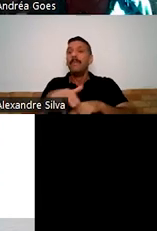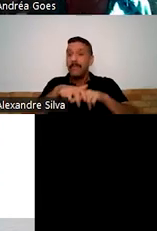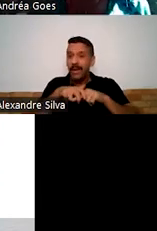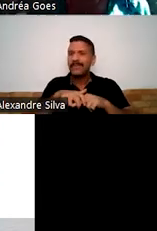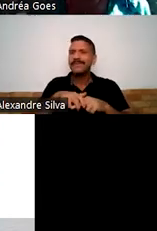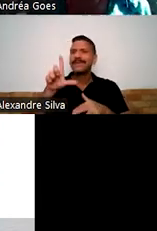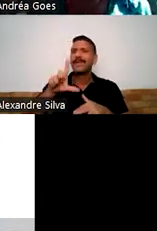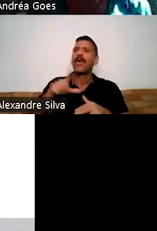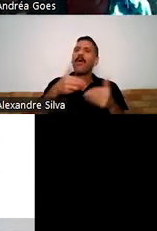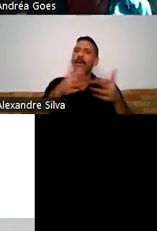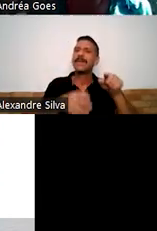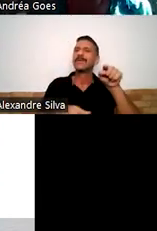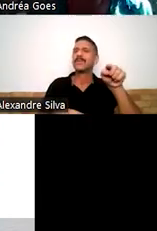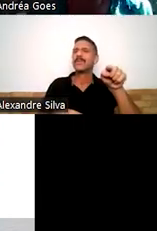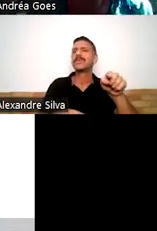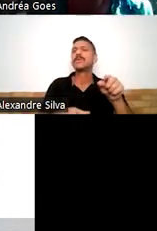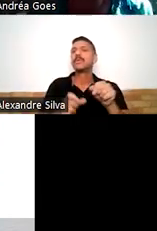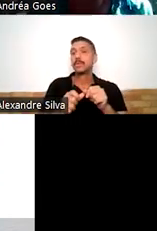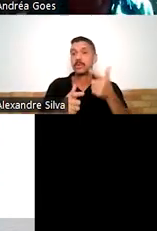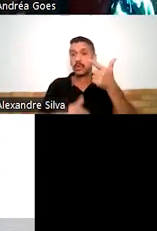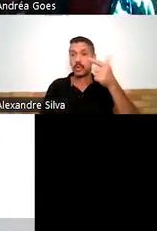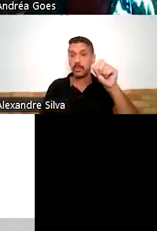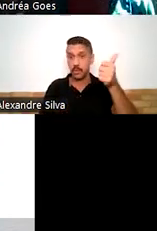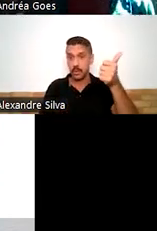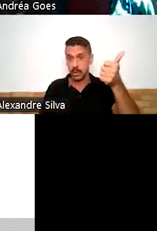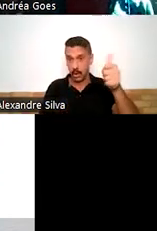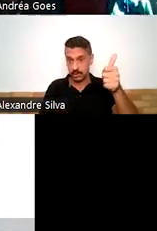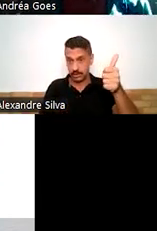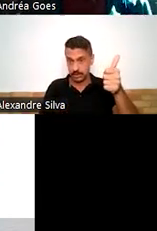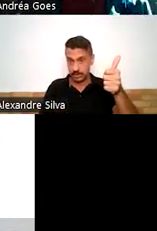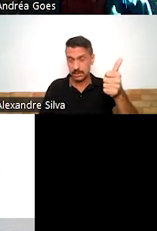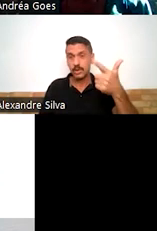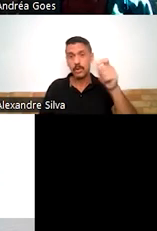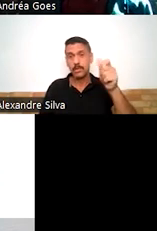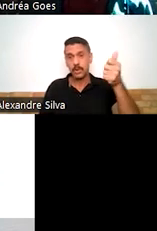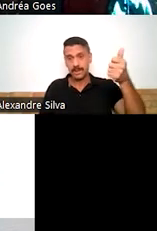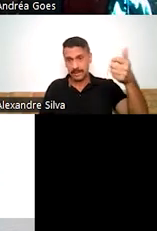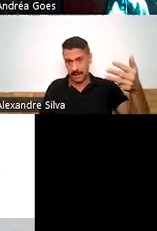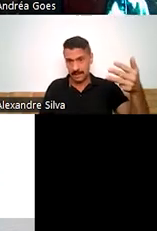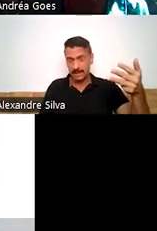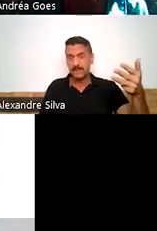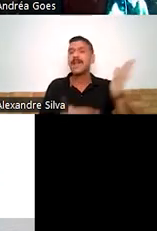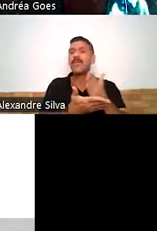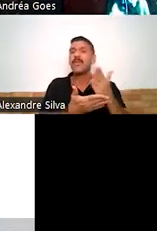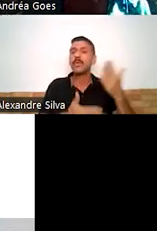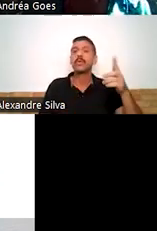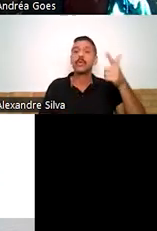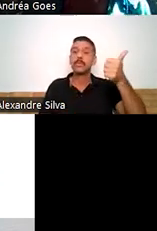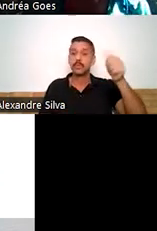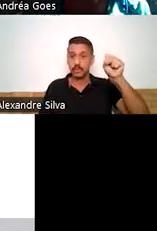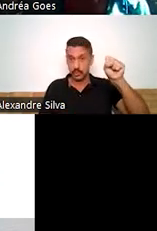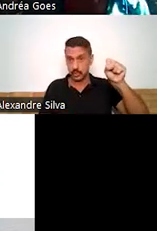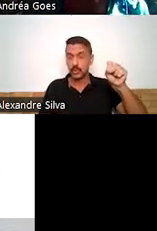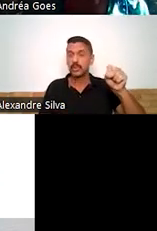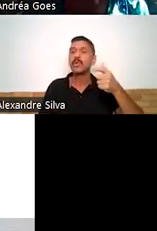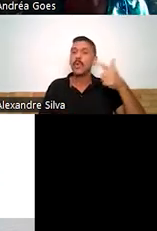laboratório. A gente publicou ele já desde 2011, 2013 a gente teve outra publicação, 2018 ainda, no